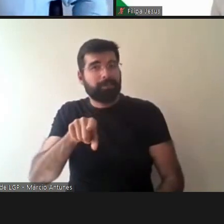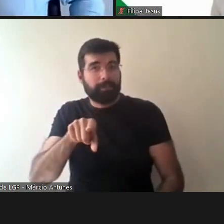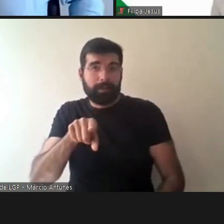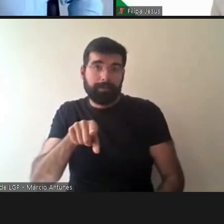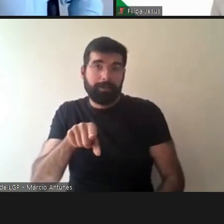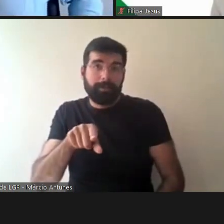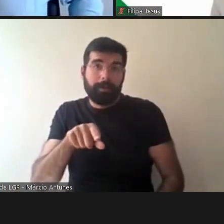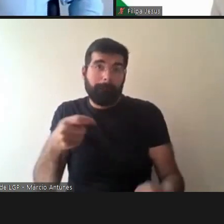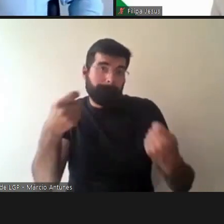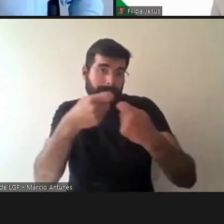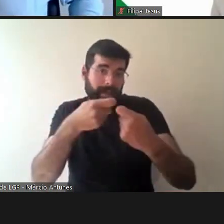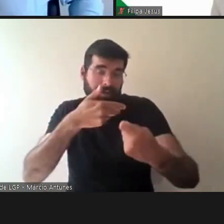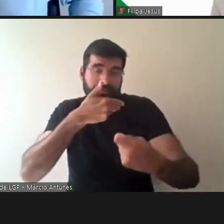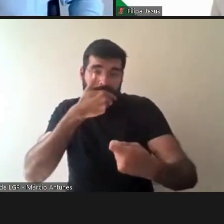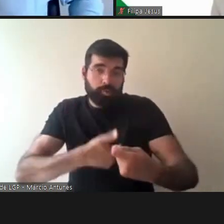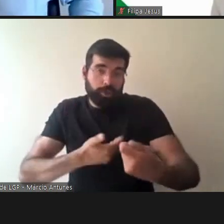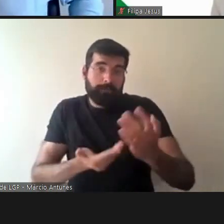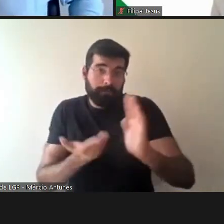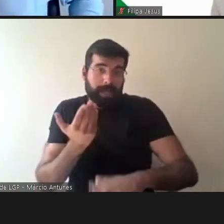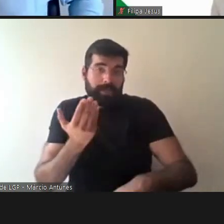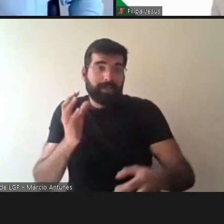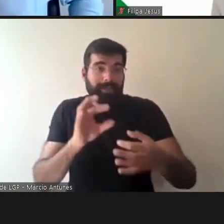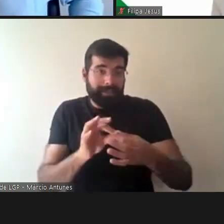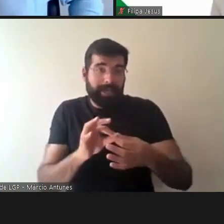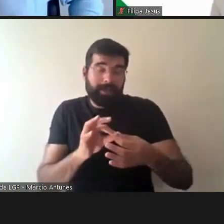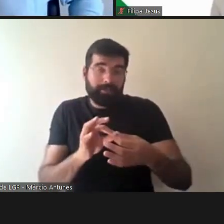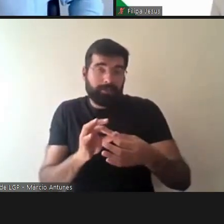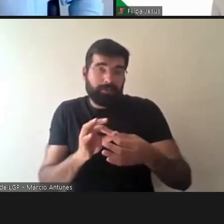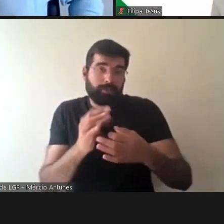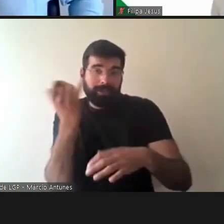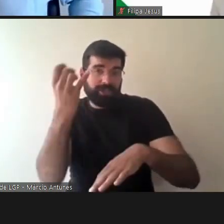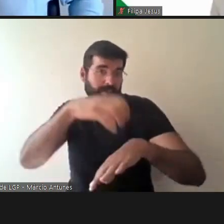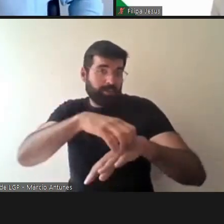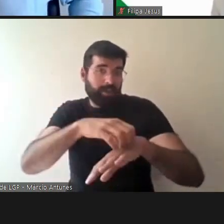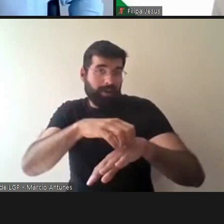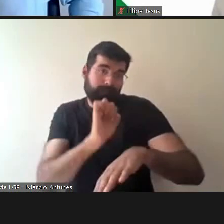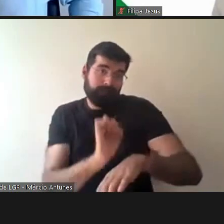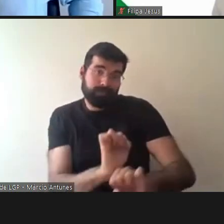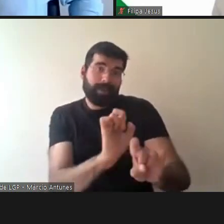mais competente até do ponto de vista institucional, mas